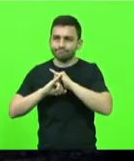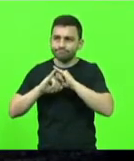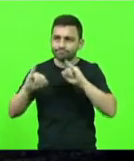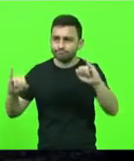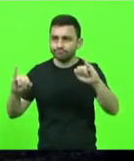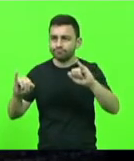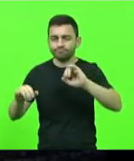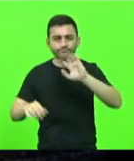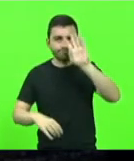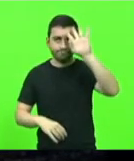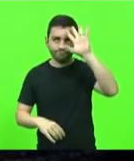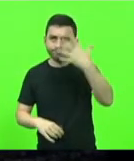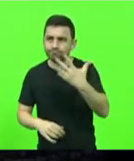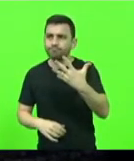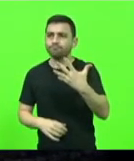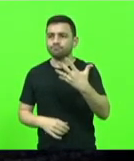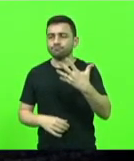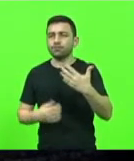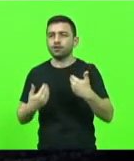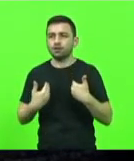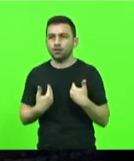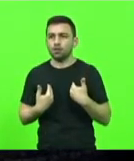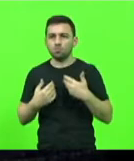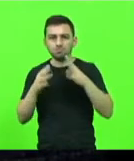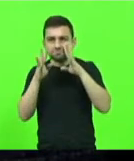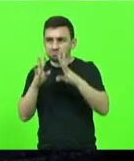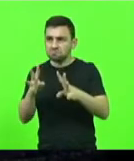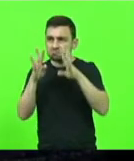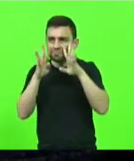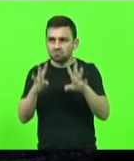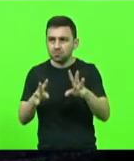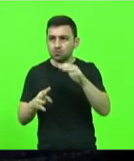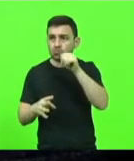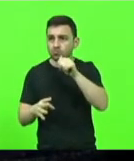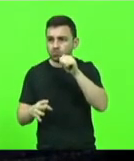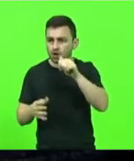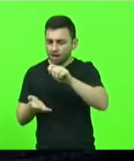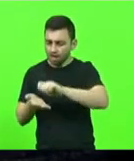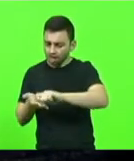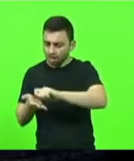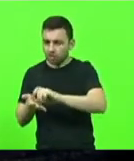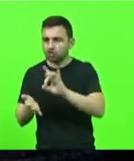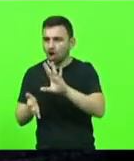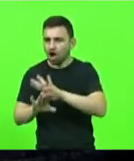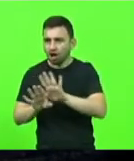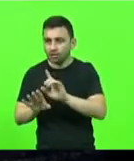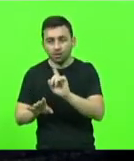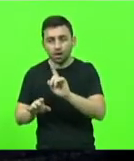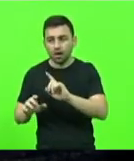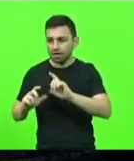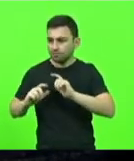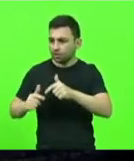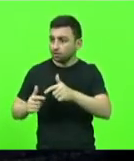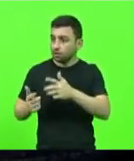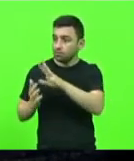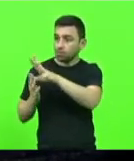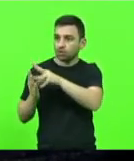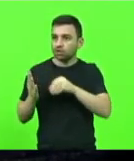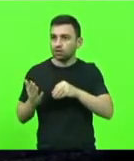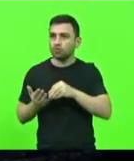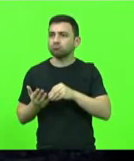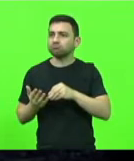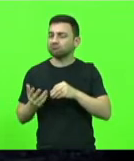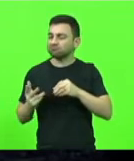própria revira-volta e de tanto ouvir mulheres que tiram ideias do Papel quando eu vi já estava ouvindo